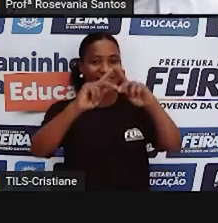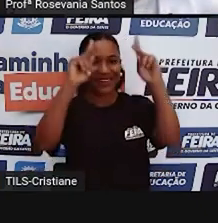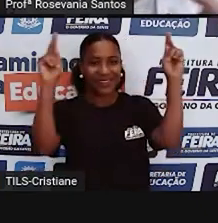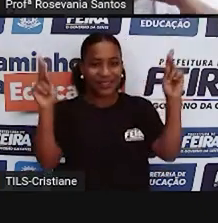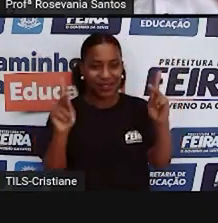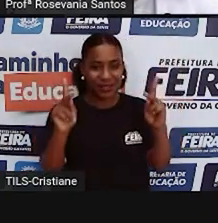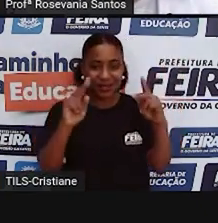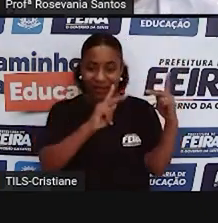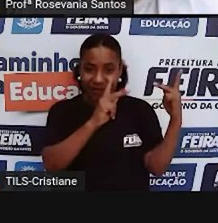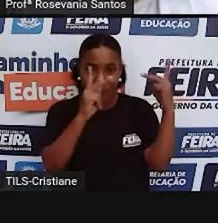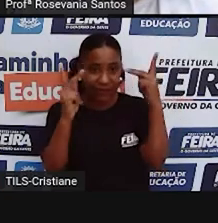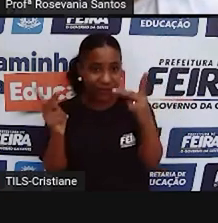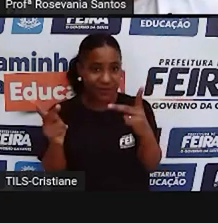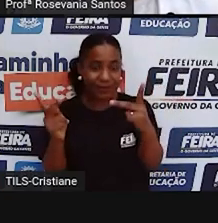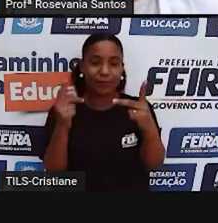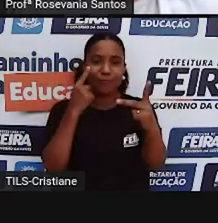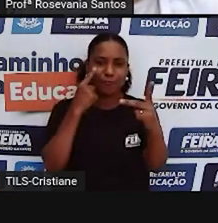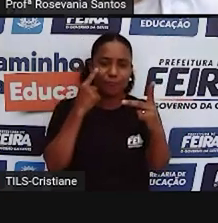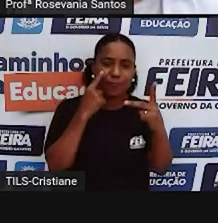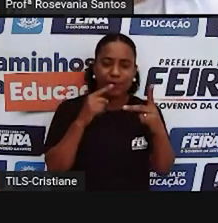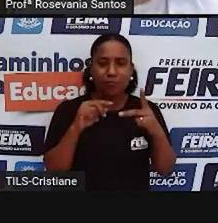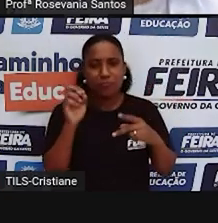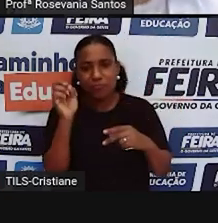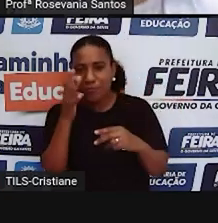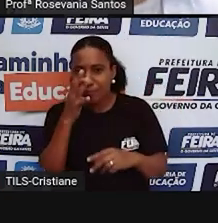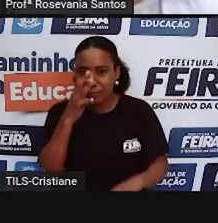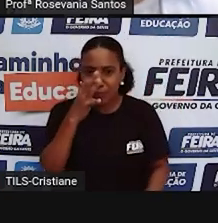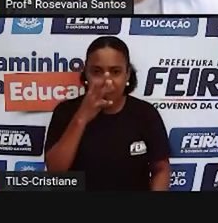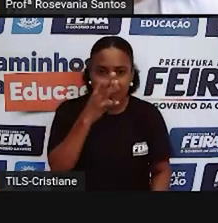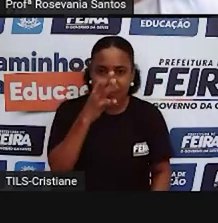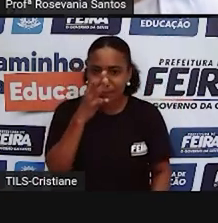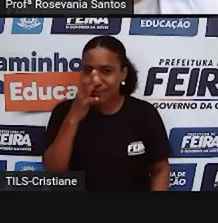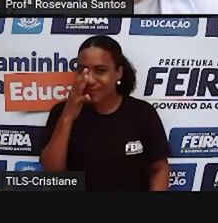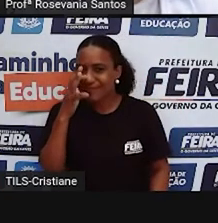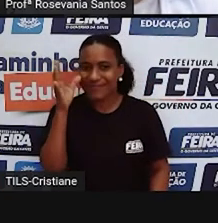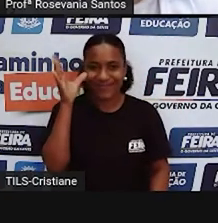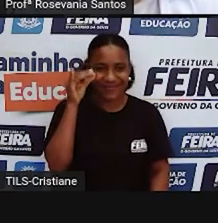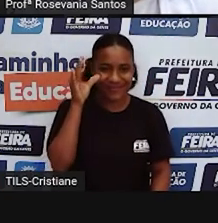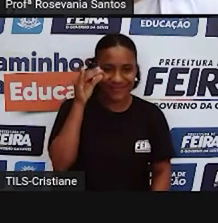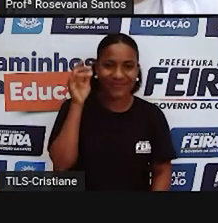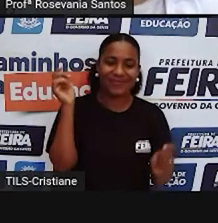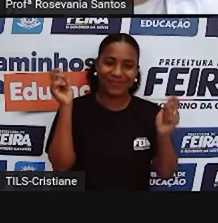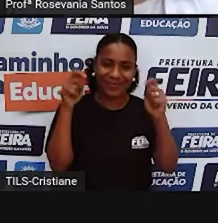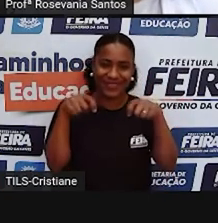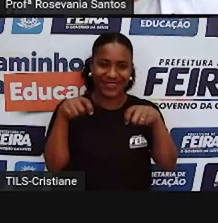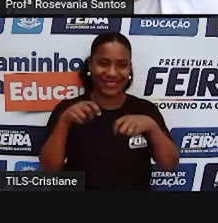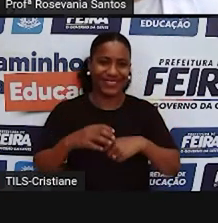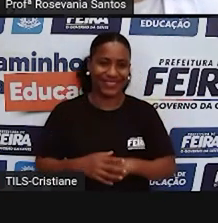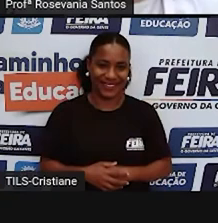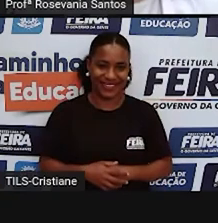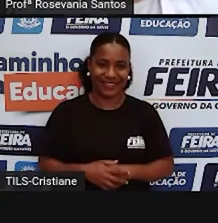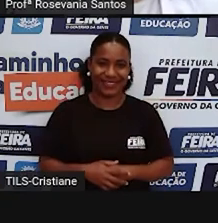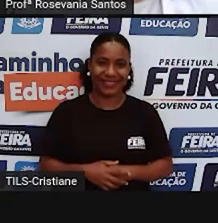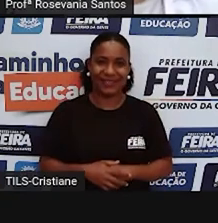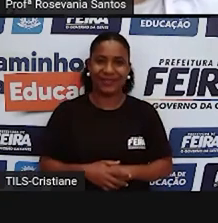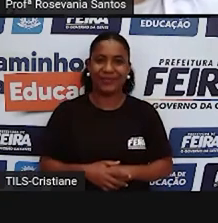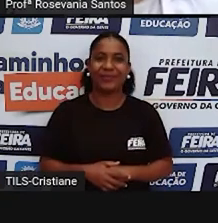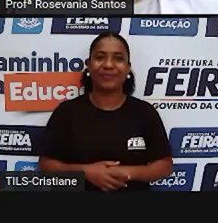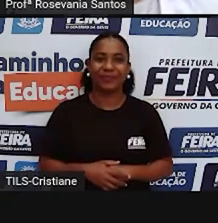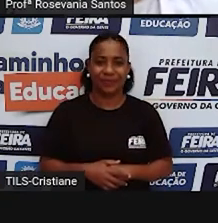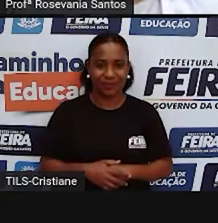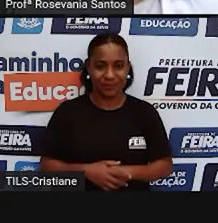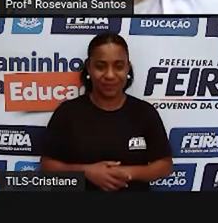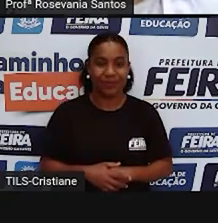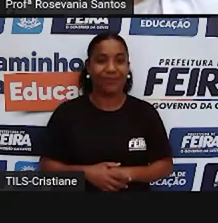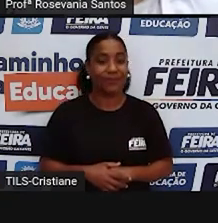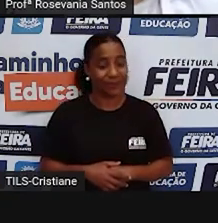partes, né, que ficam entre uma loja e outra, se tem alguma maquete lá para poder observar. Aqui, né, as